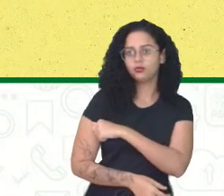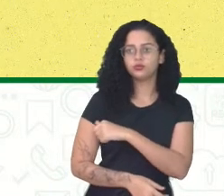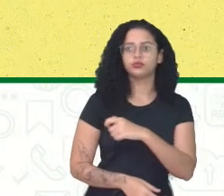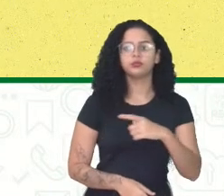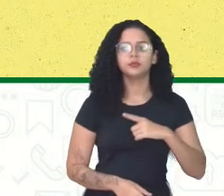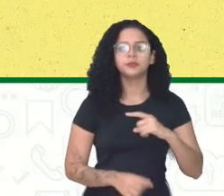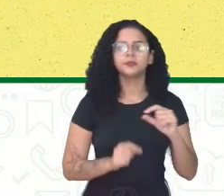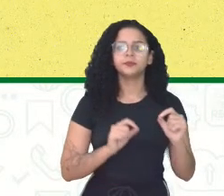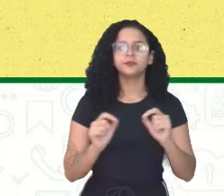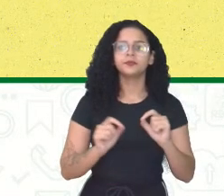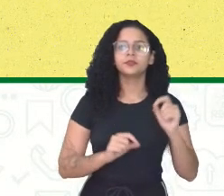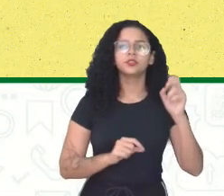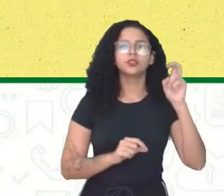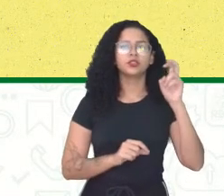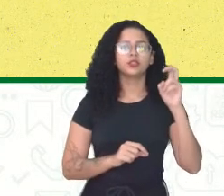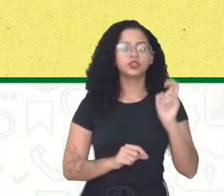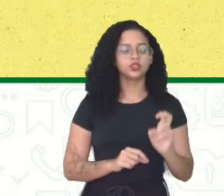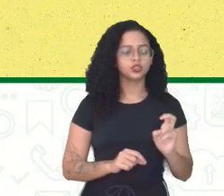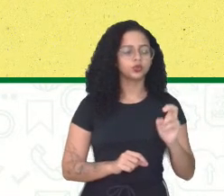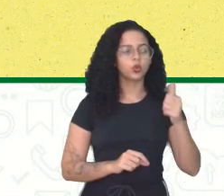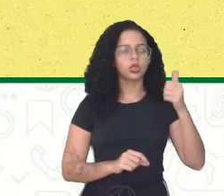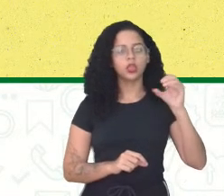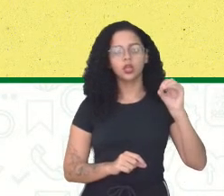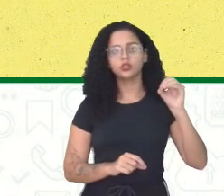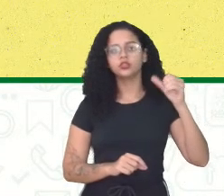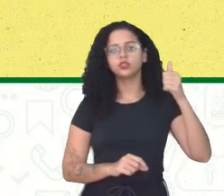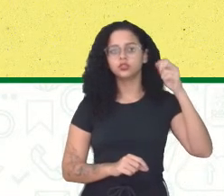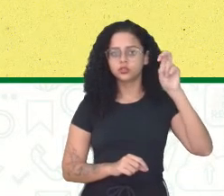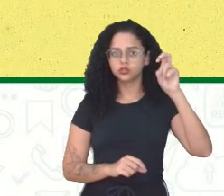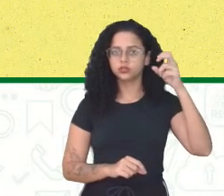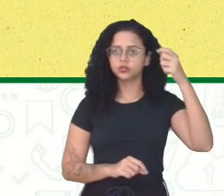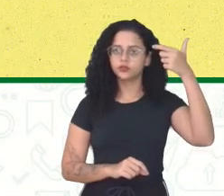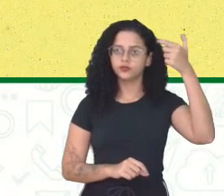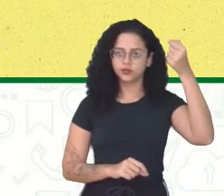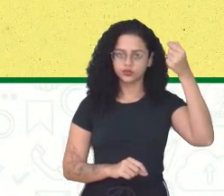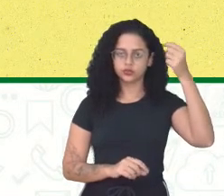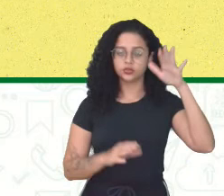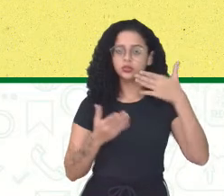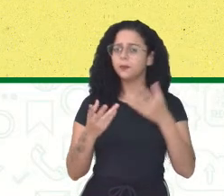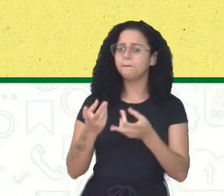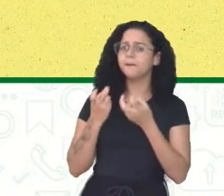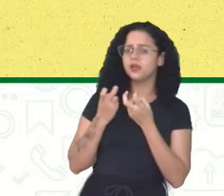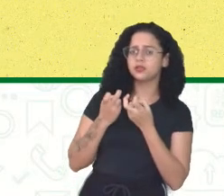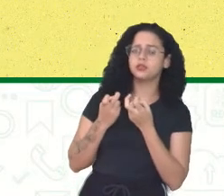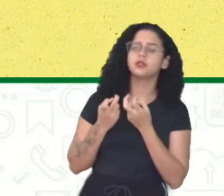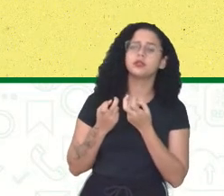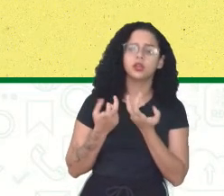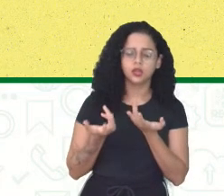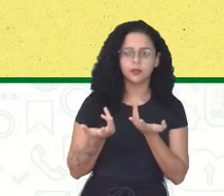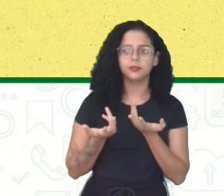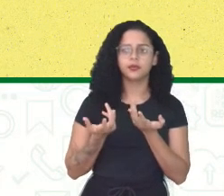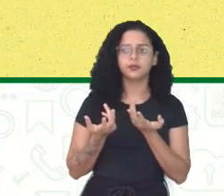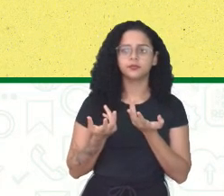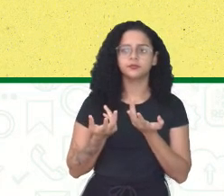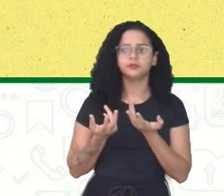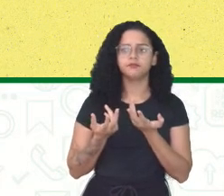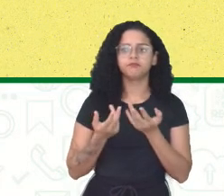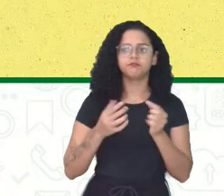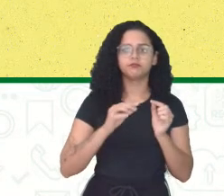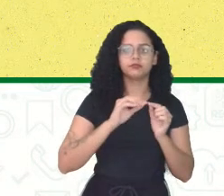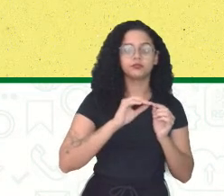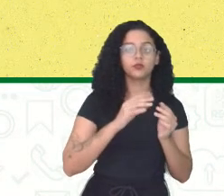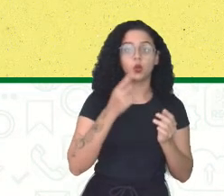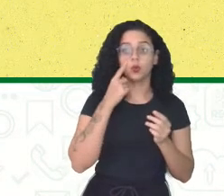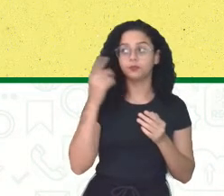tenho 5, 10, 15 e 20, tá? E aí você percebe, pelo tamanho